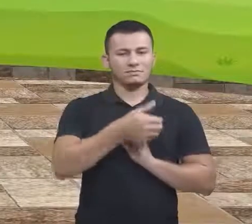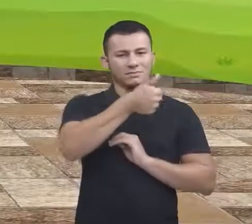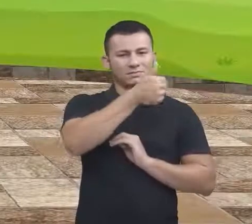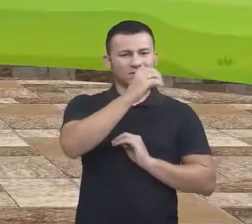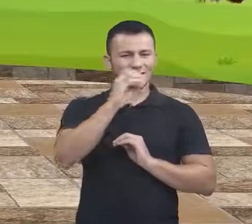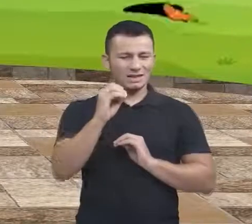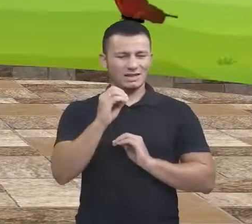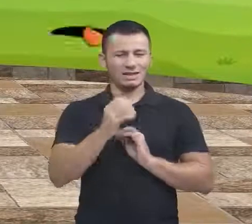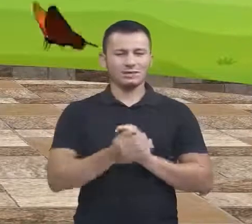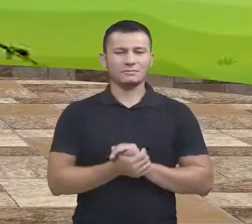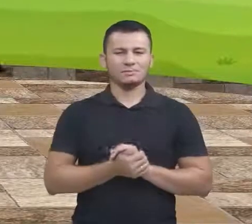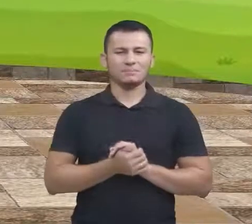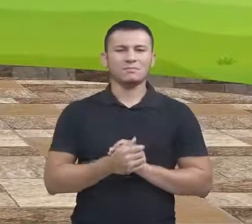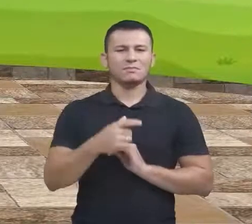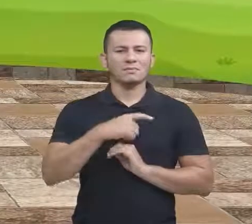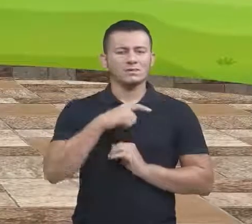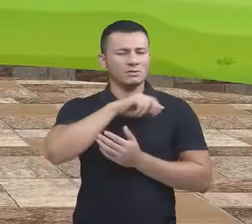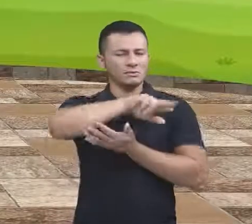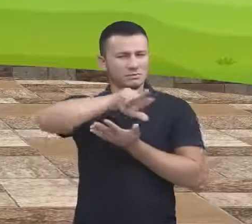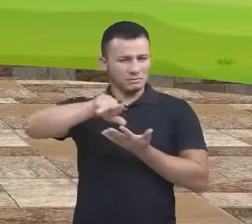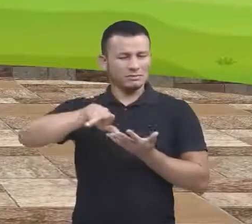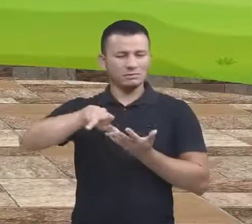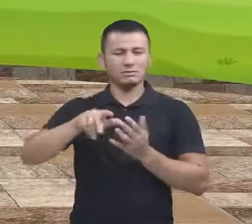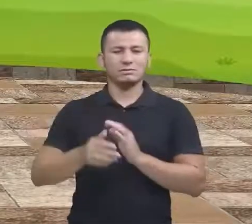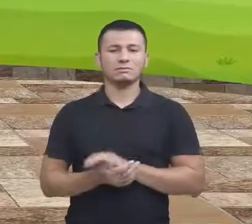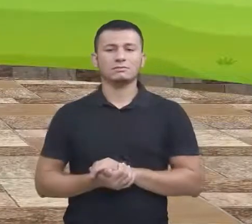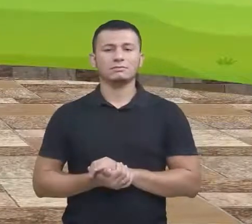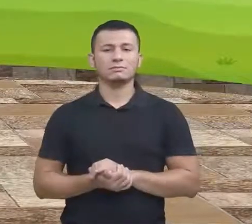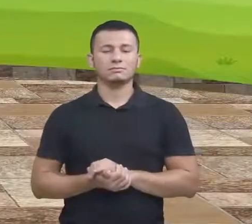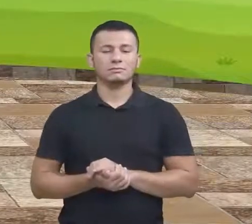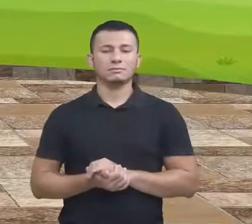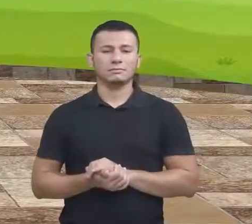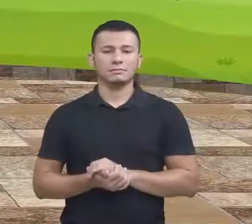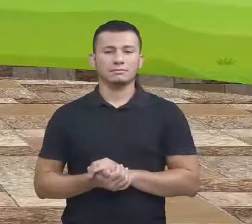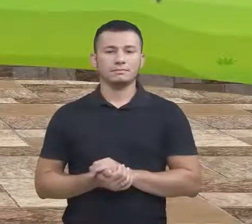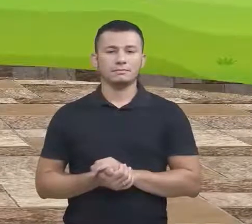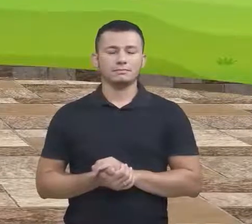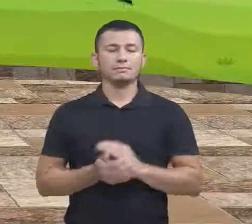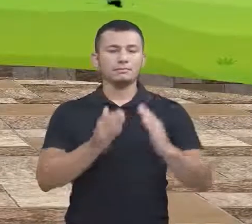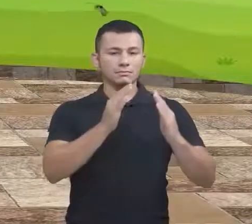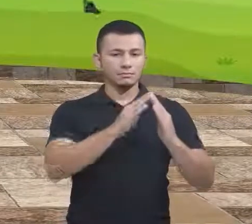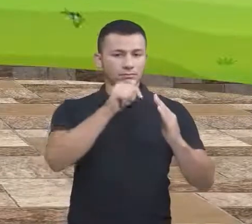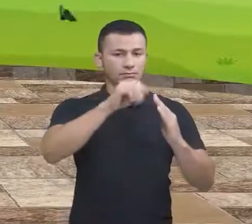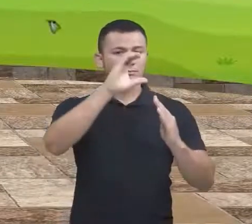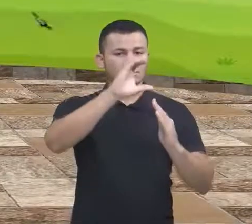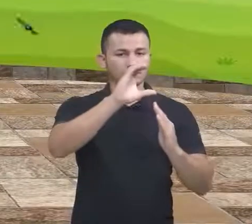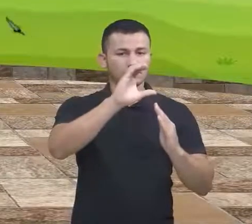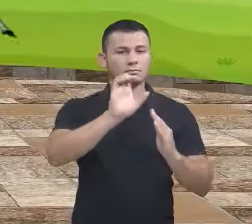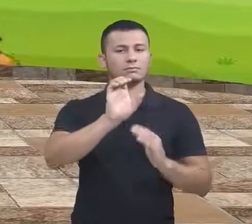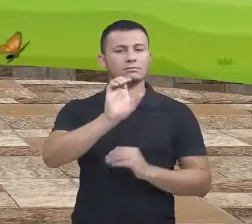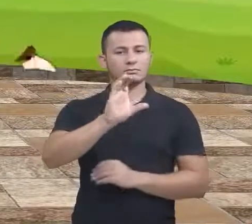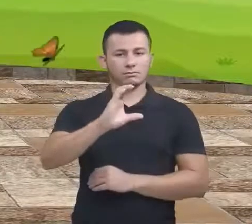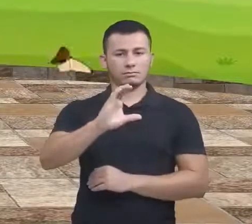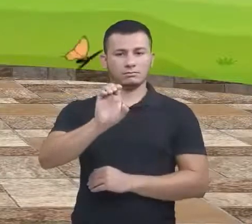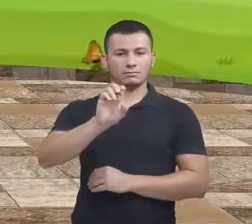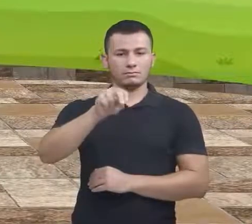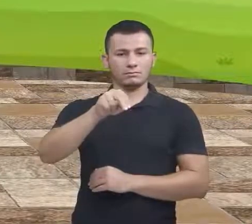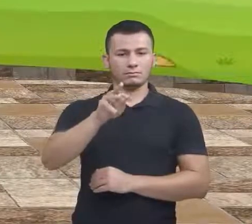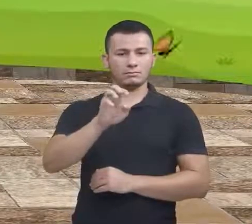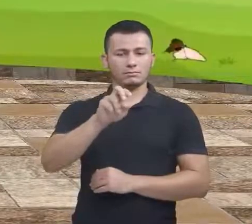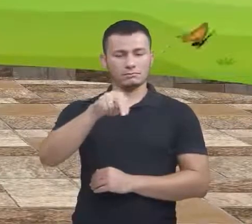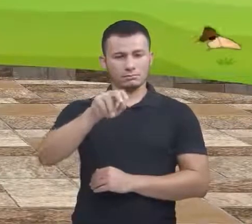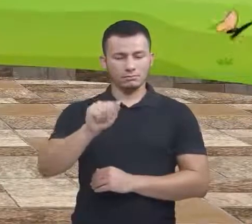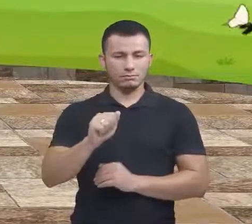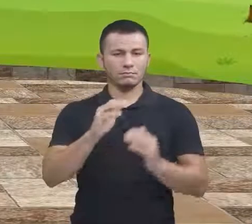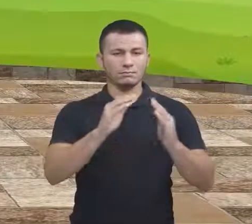Gente é muita coisa tão aí eu vou para casa do que da centena da casinha que tem a